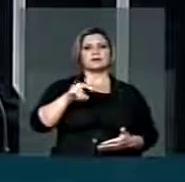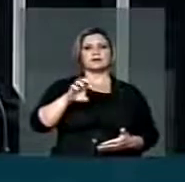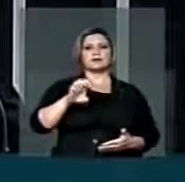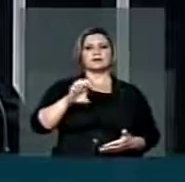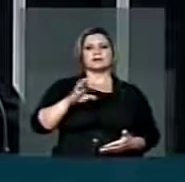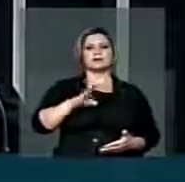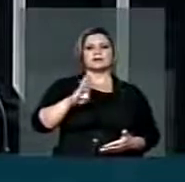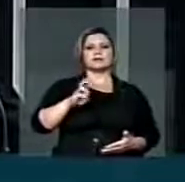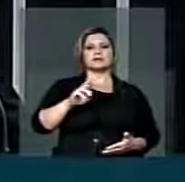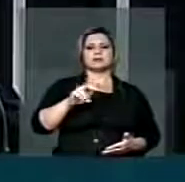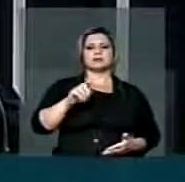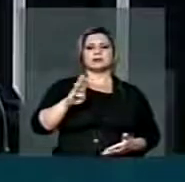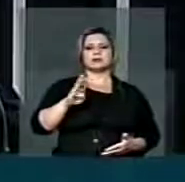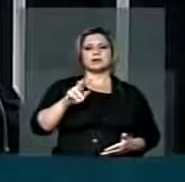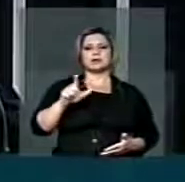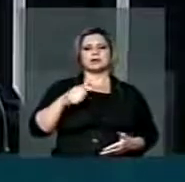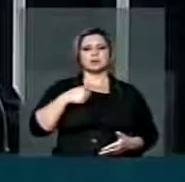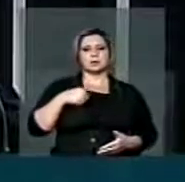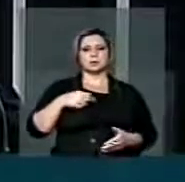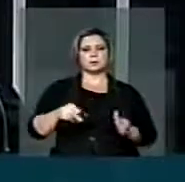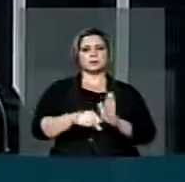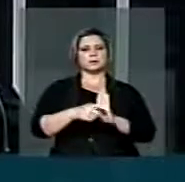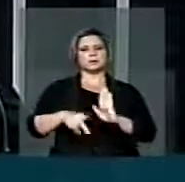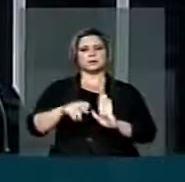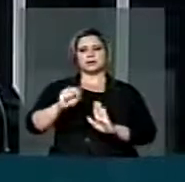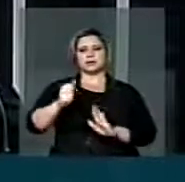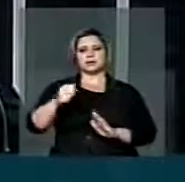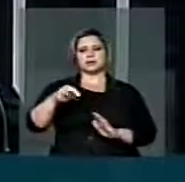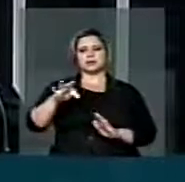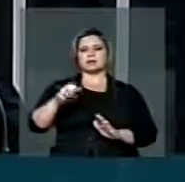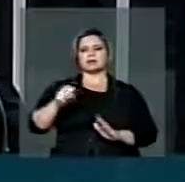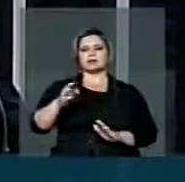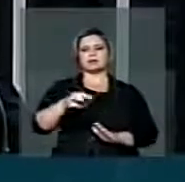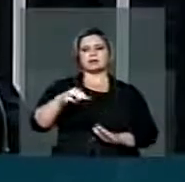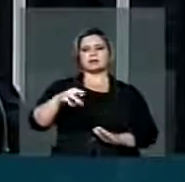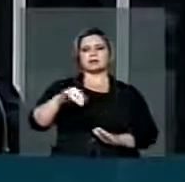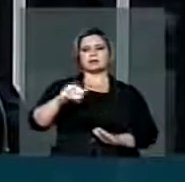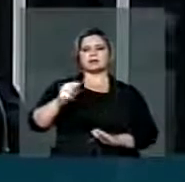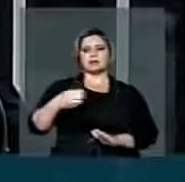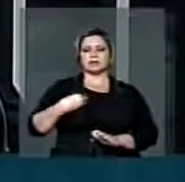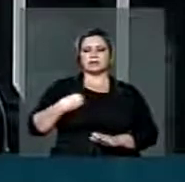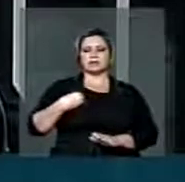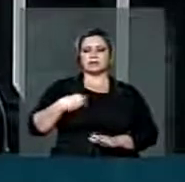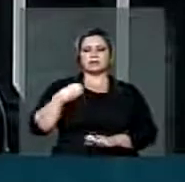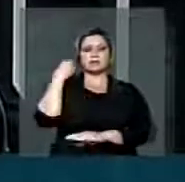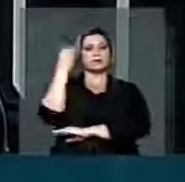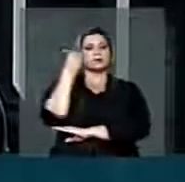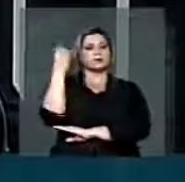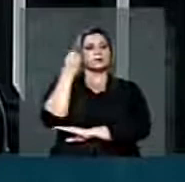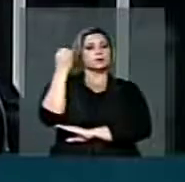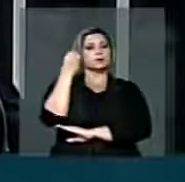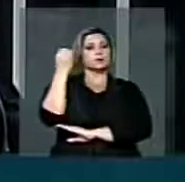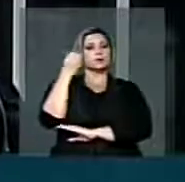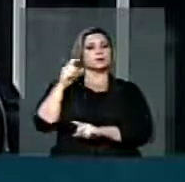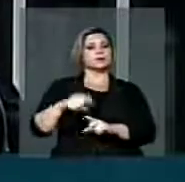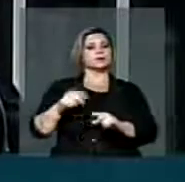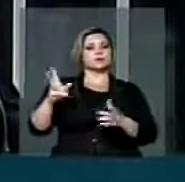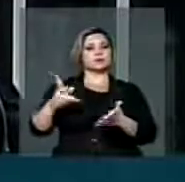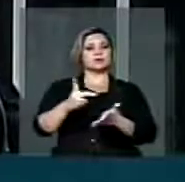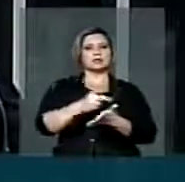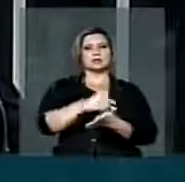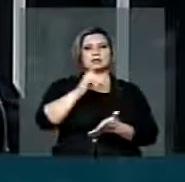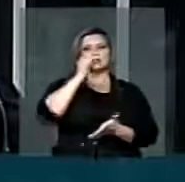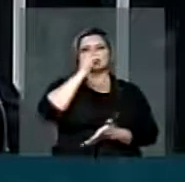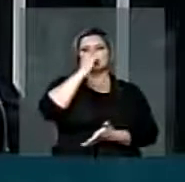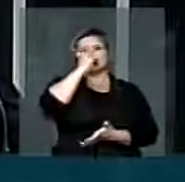Eu sou de Santa Maria, senhor presidente, eu resido em Santa Maria, palco dessa tragédia